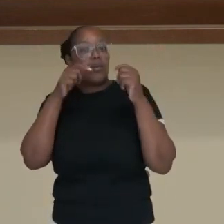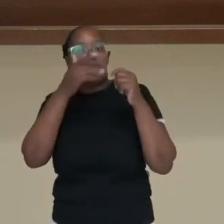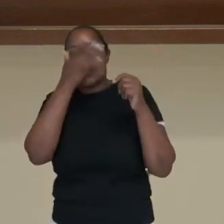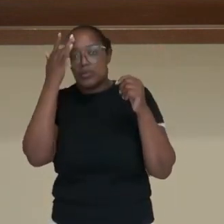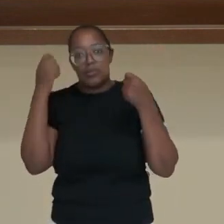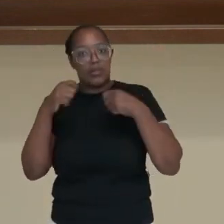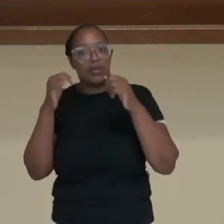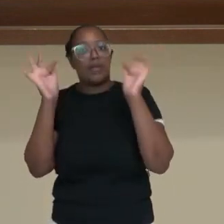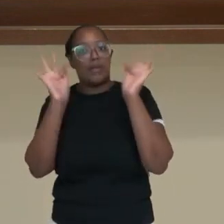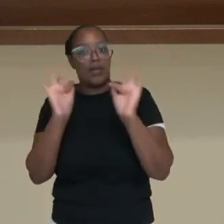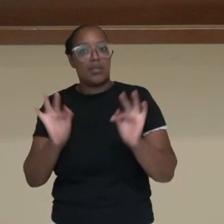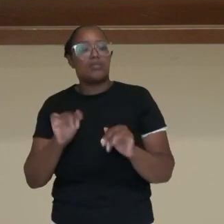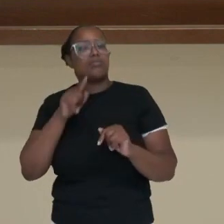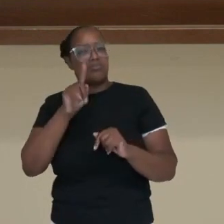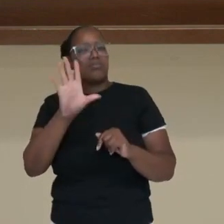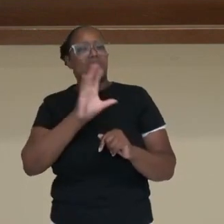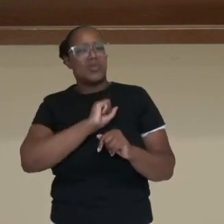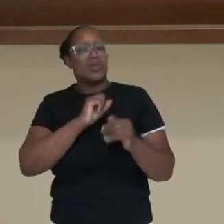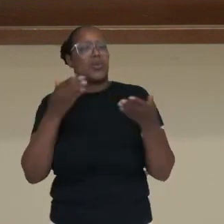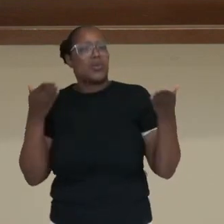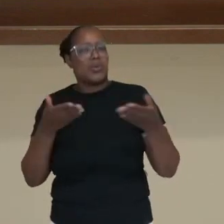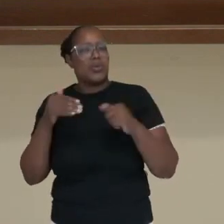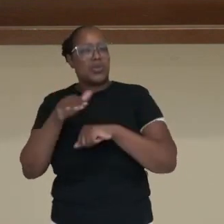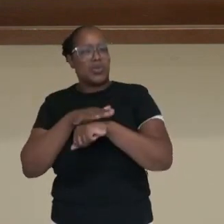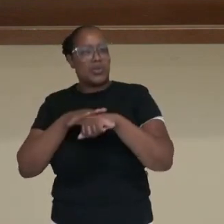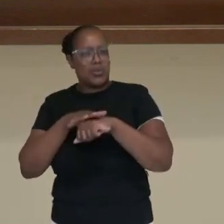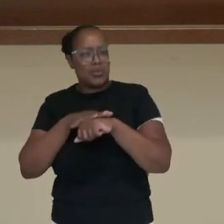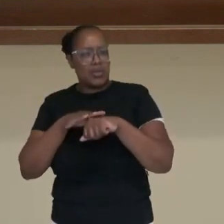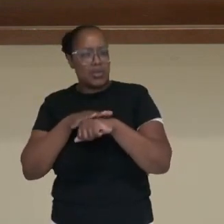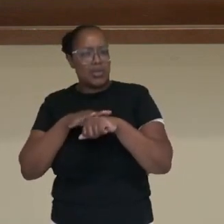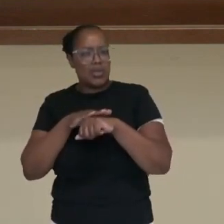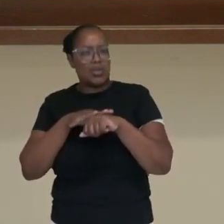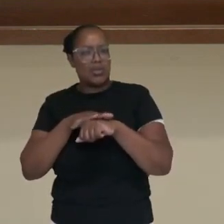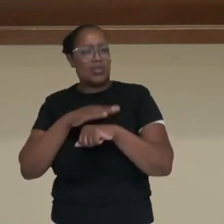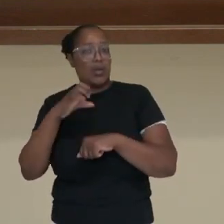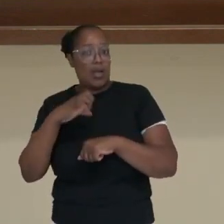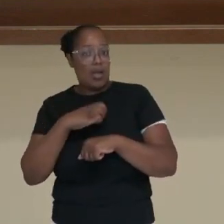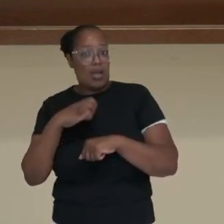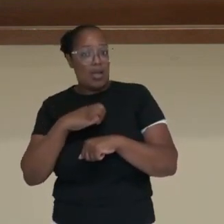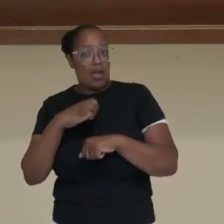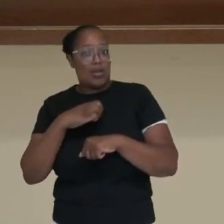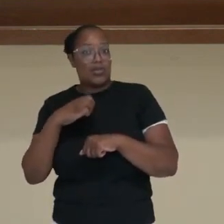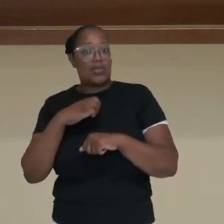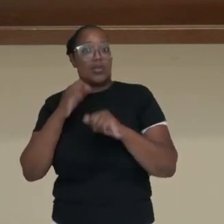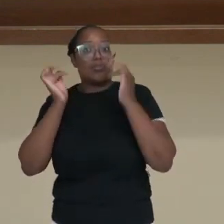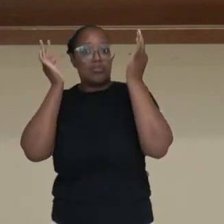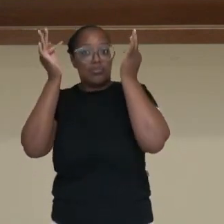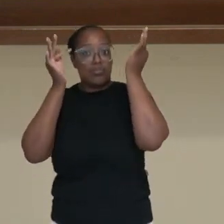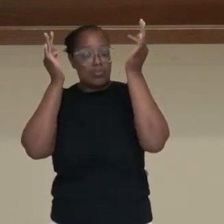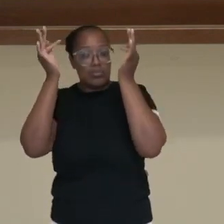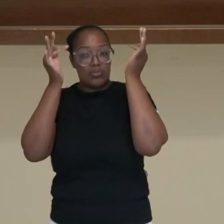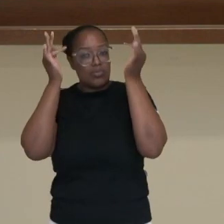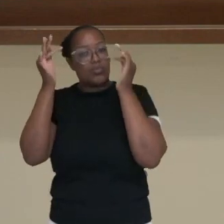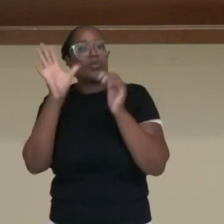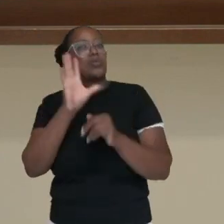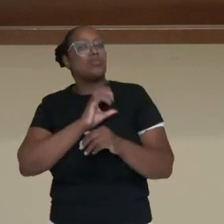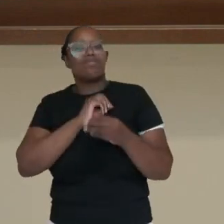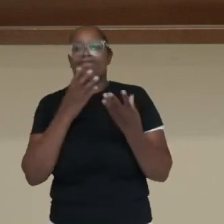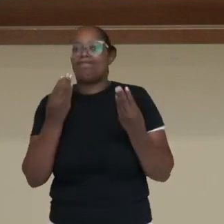galera, gostaram? Hoje eu conversei então sobre a ética aristotélica. Gostei muito de conversar sobre